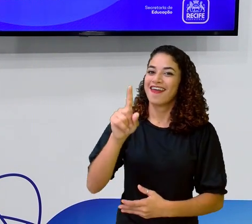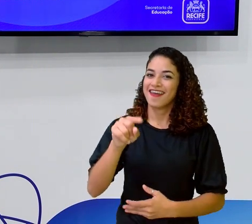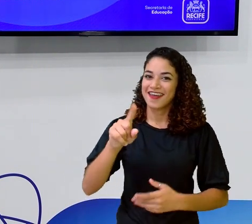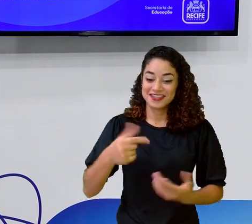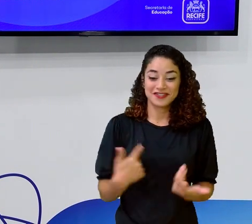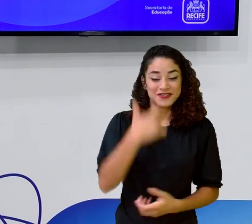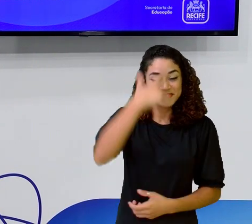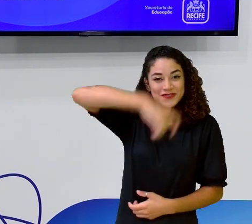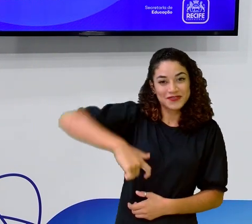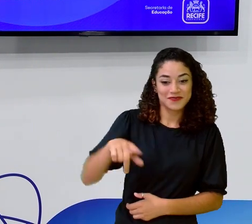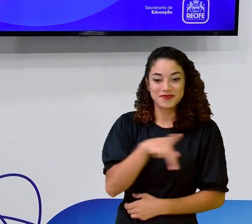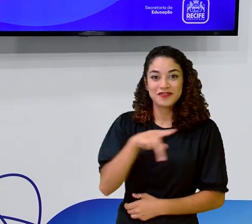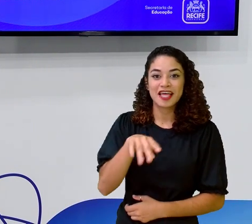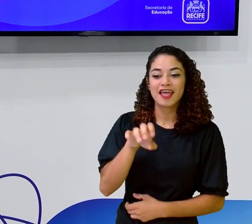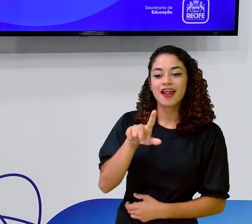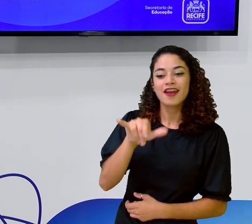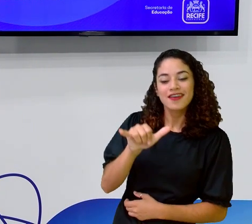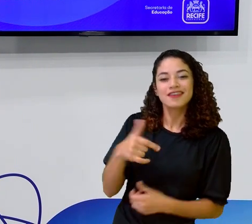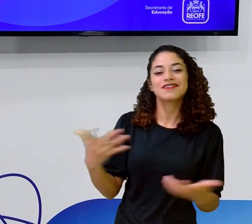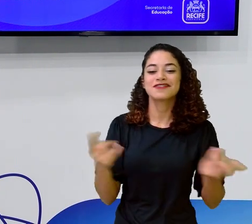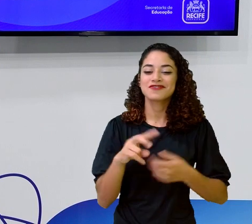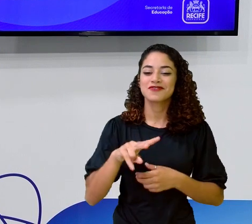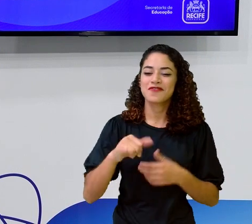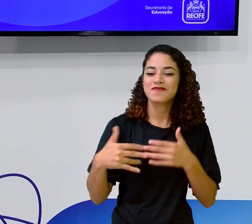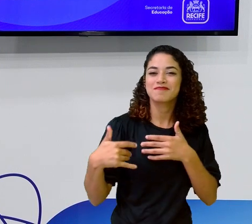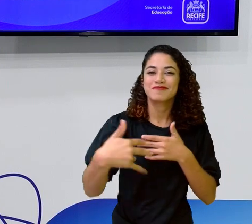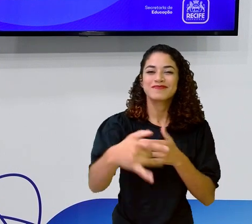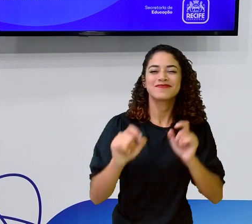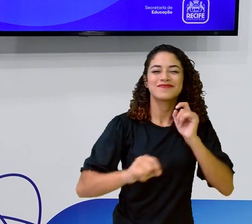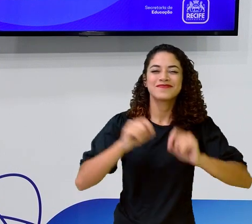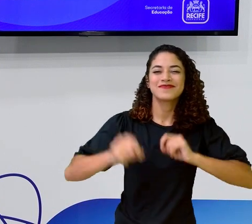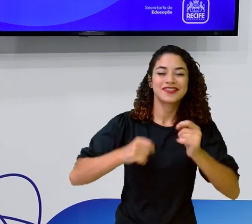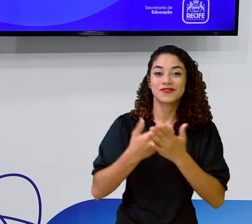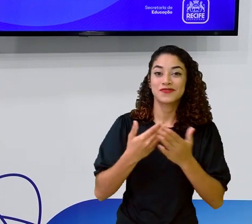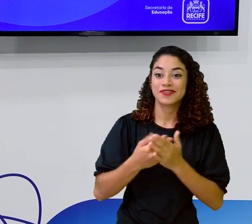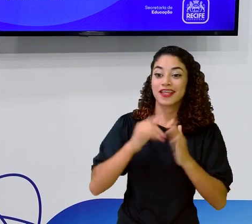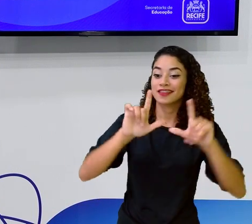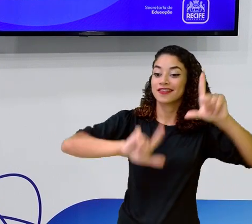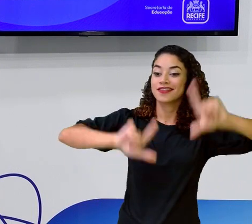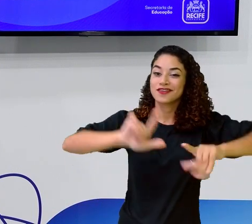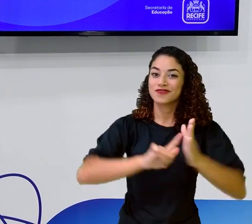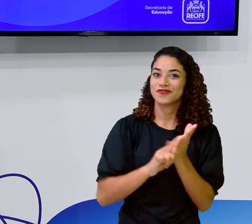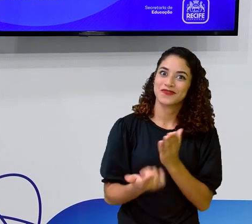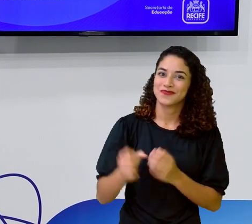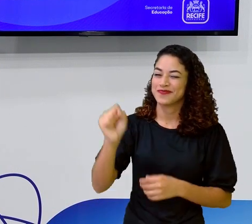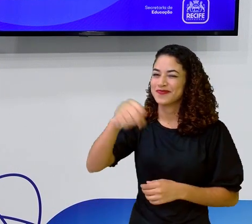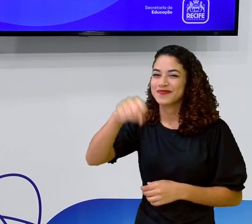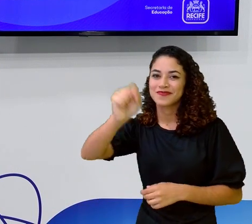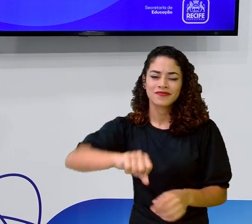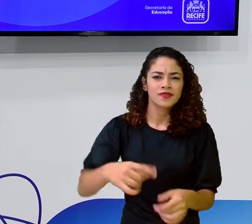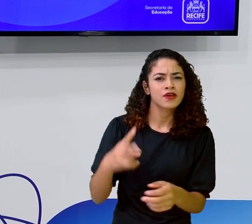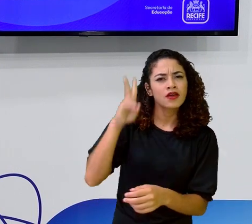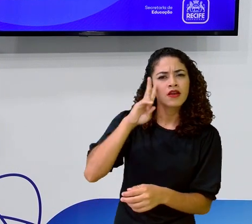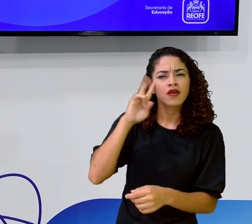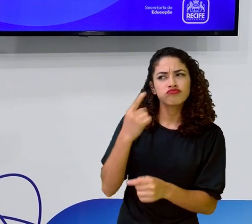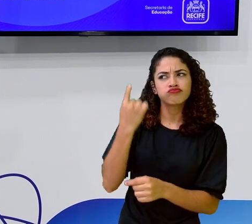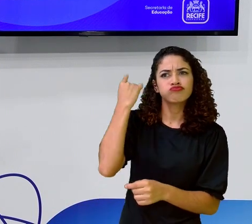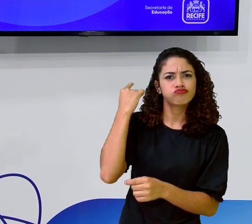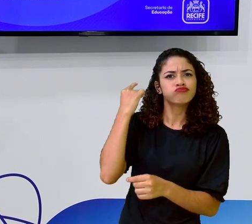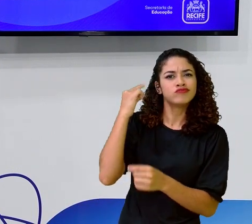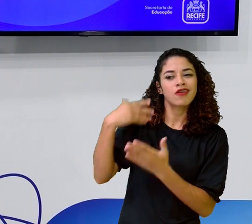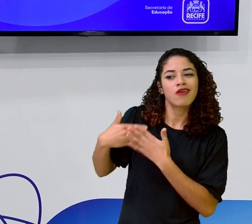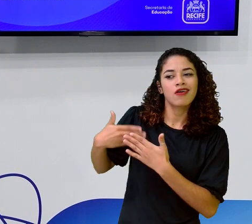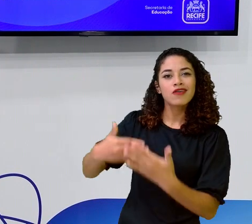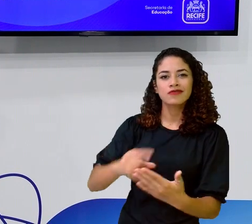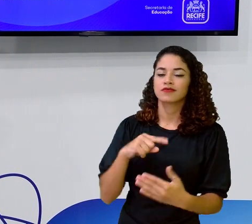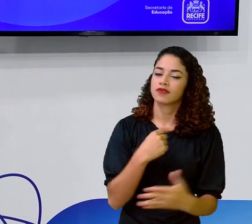Eu sou a professora Eli Graciele e vamos trabalhar com a temática telejornal. Lembra das últimas aulas que